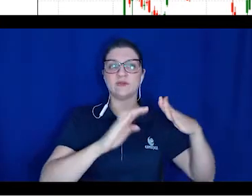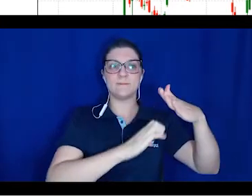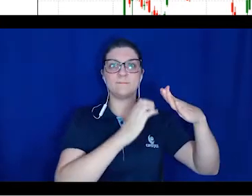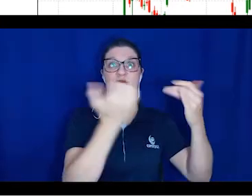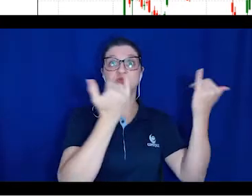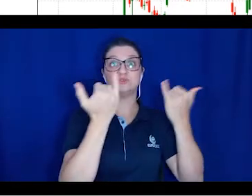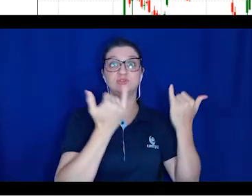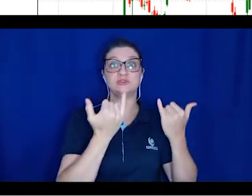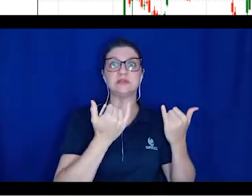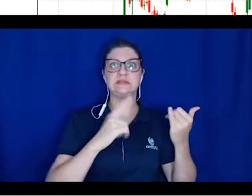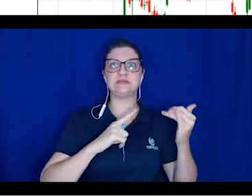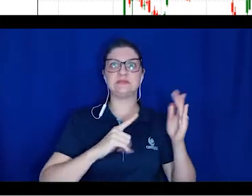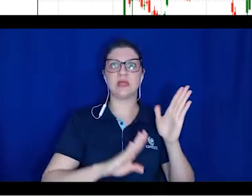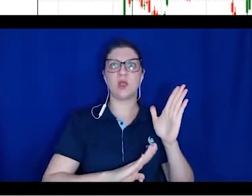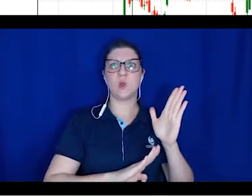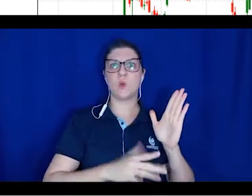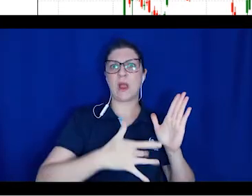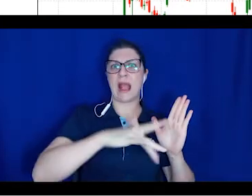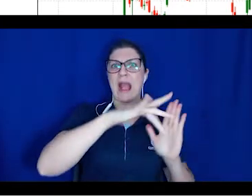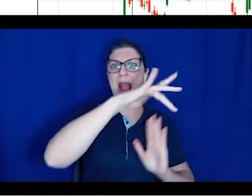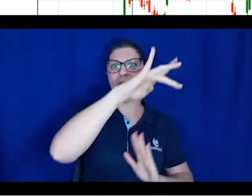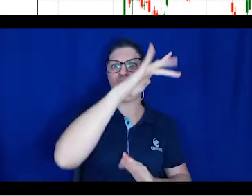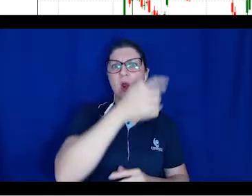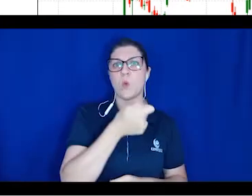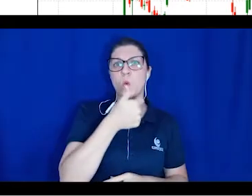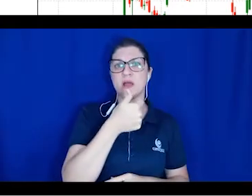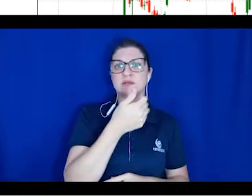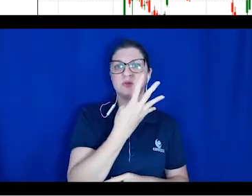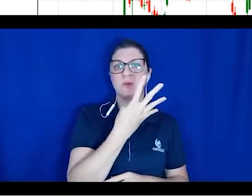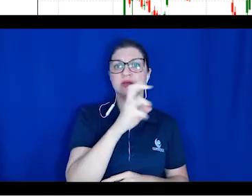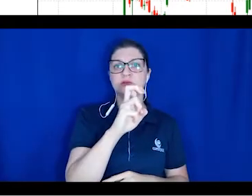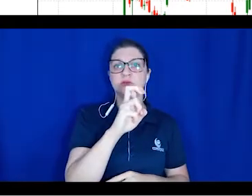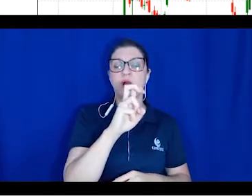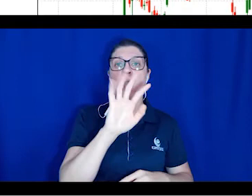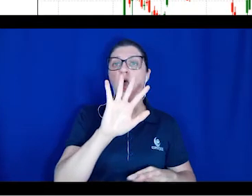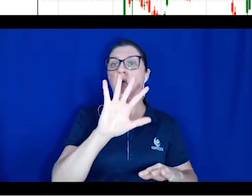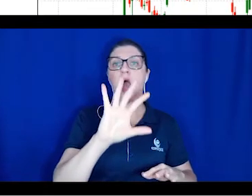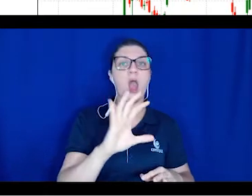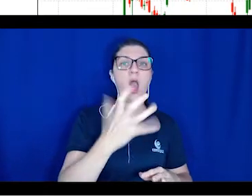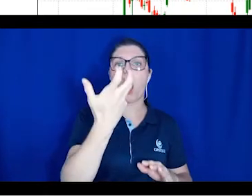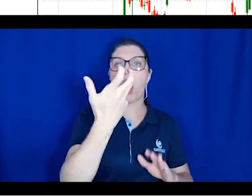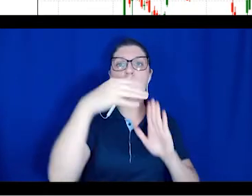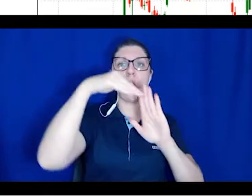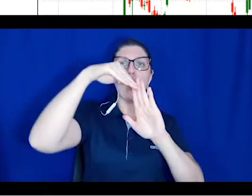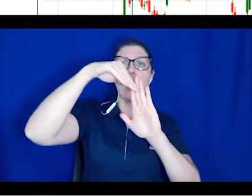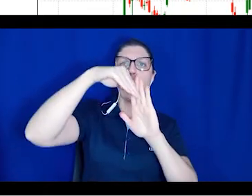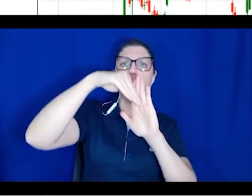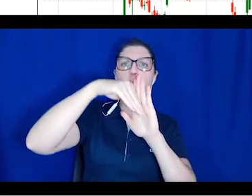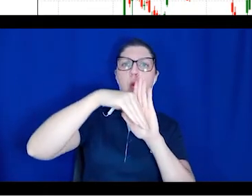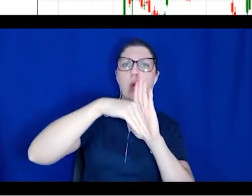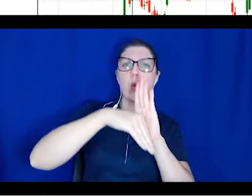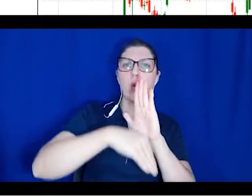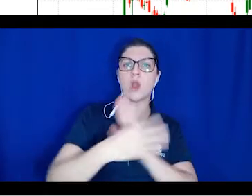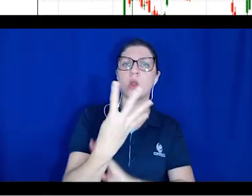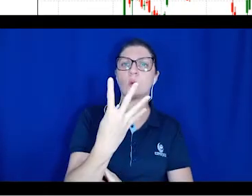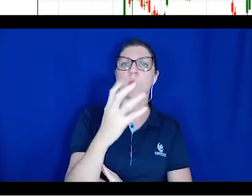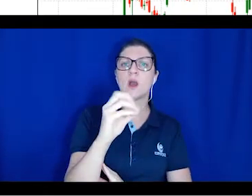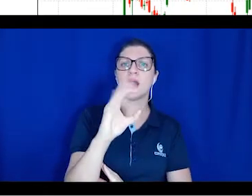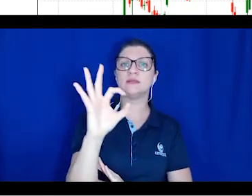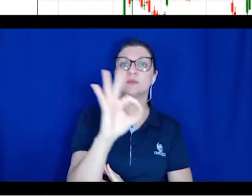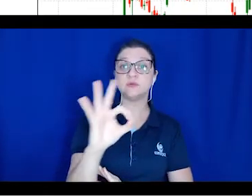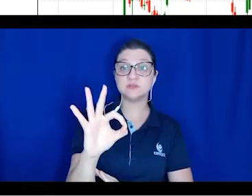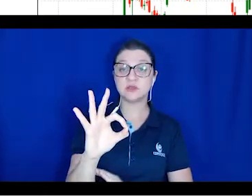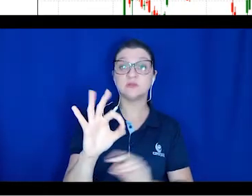cima o preço, perto de 45. E dependendo, a ação começa a cair, e pode cair 40%. Mas pode ser